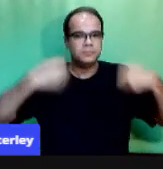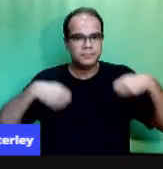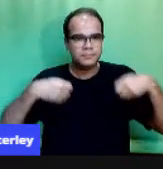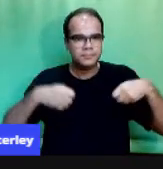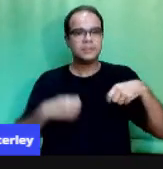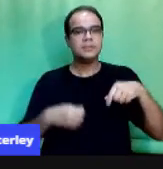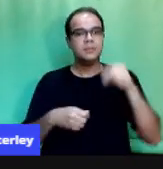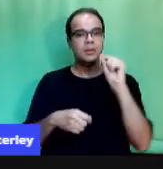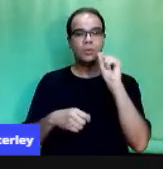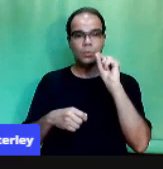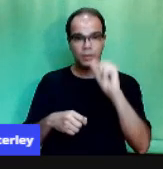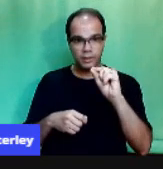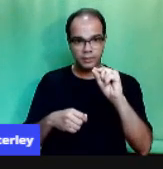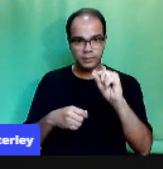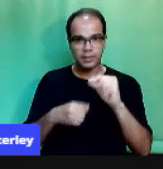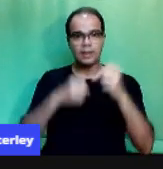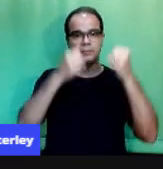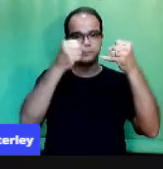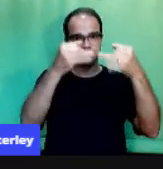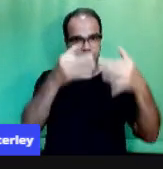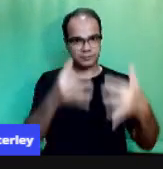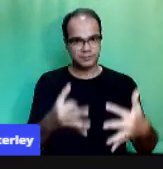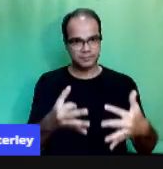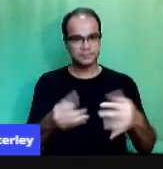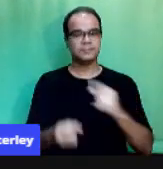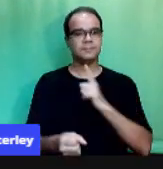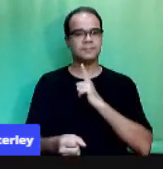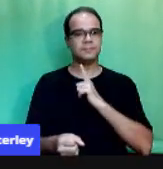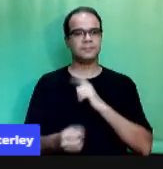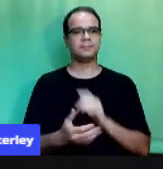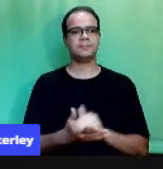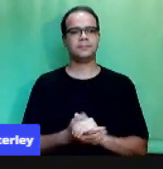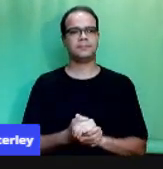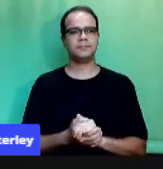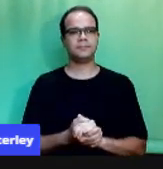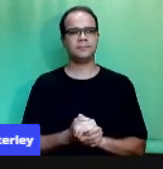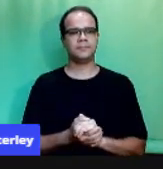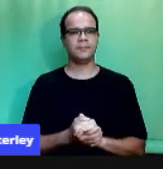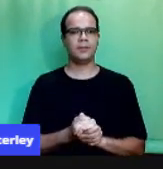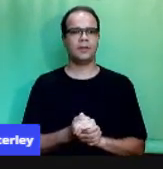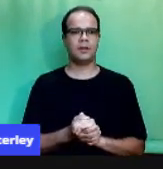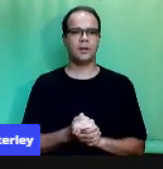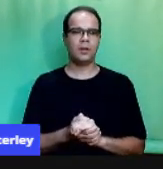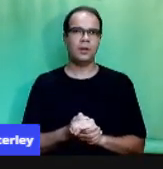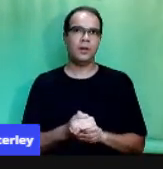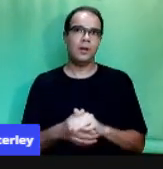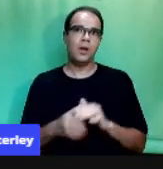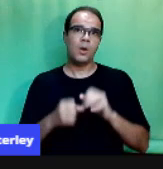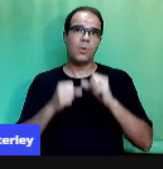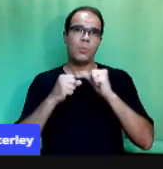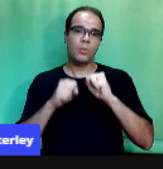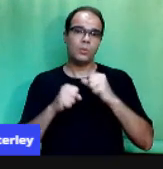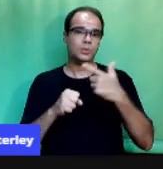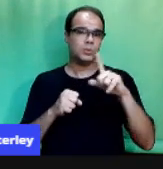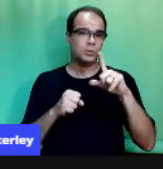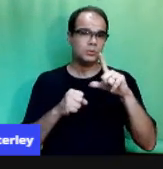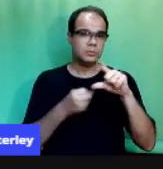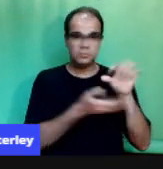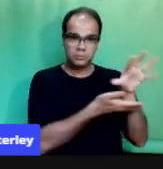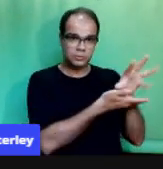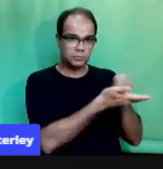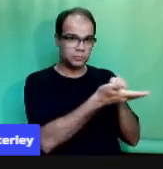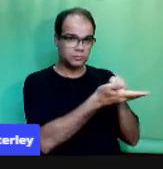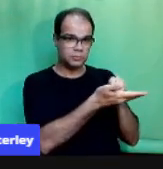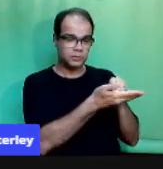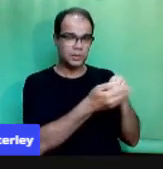atividade. E também o professor poderá deixar modelos de apresentação, de planilhas, de desenhos,